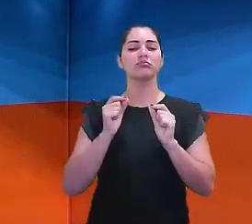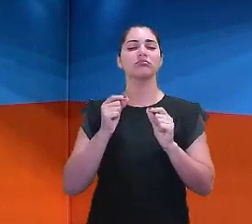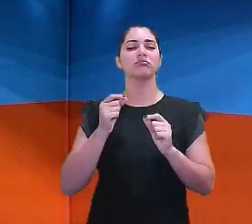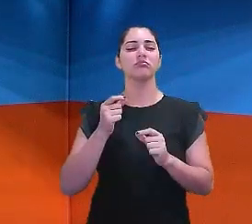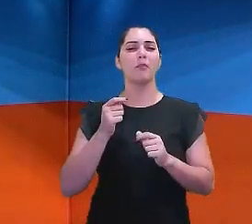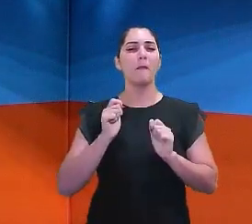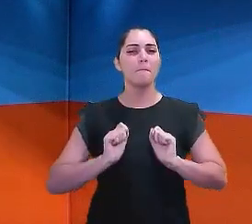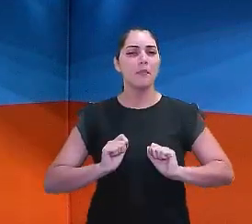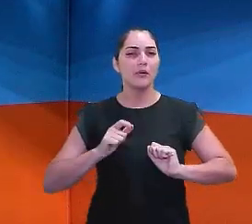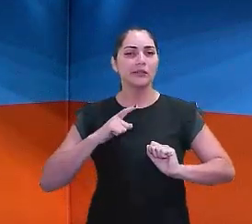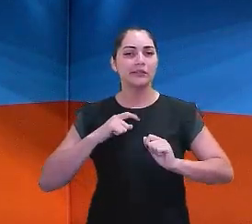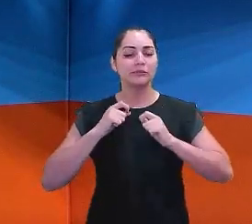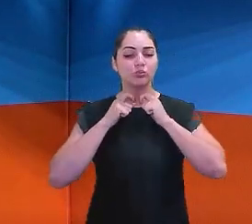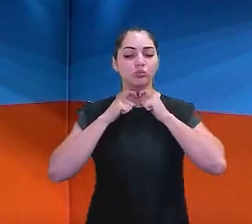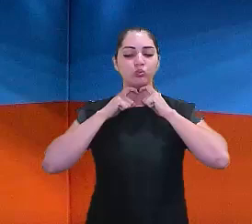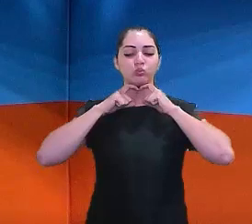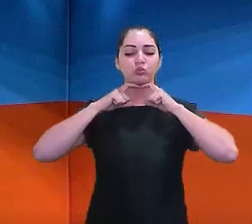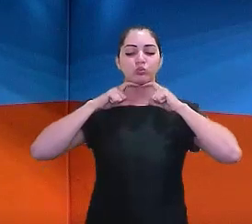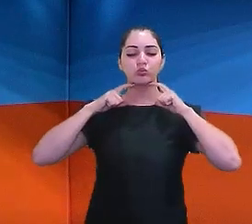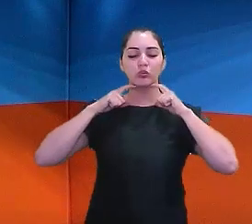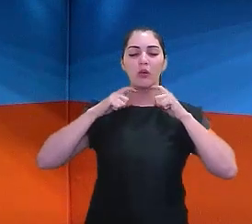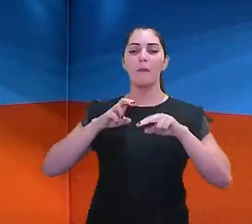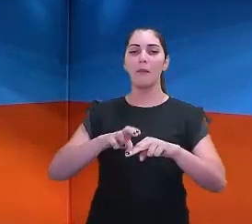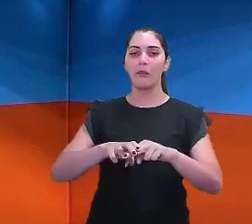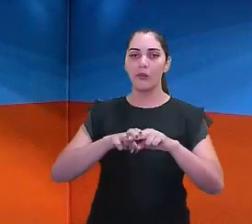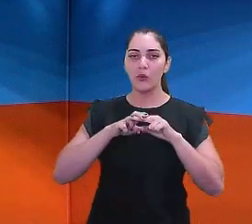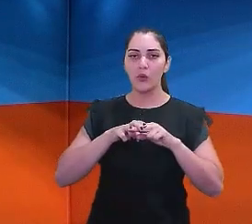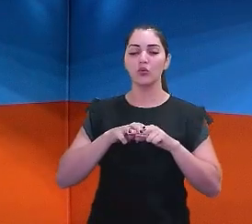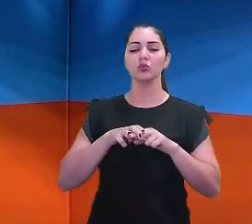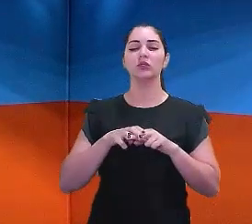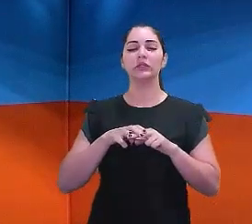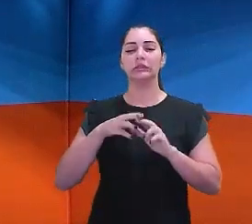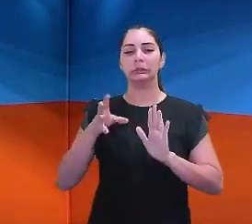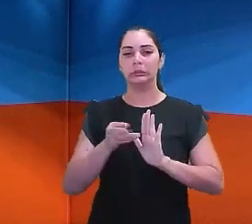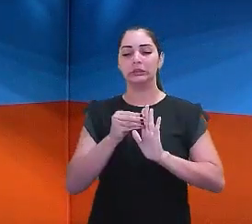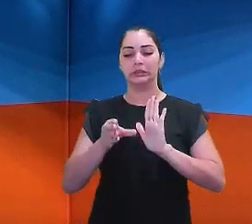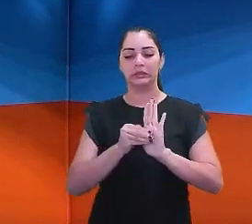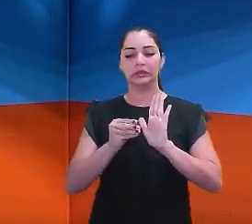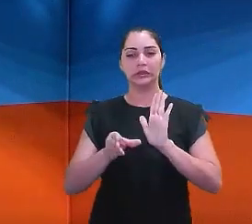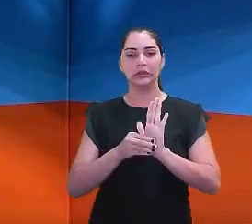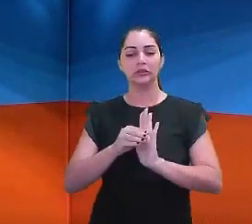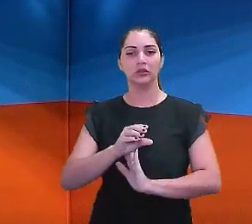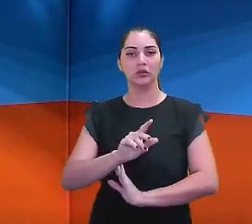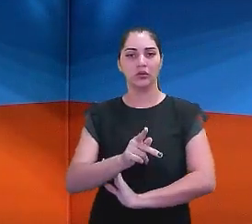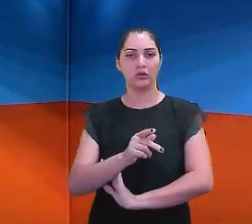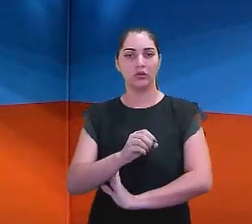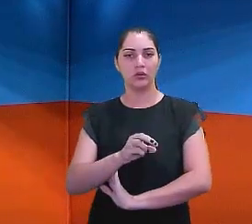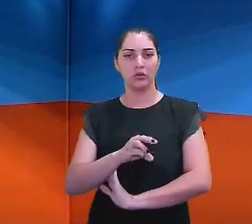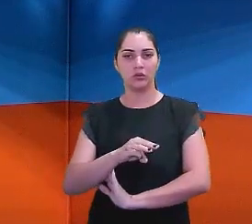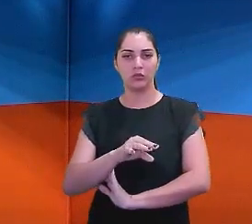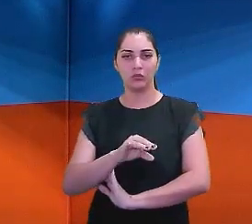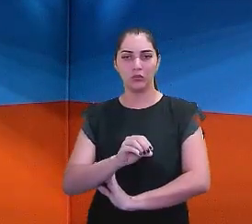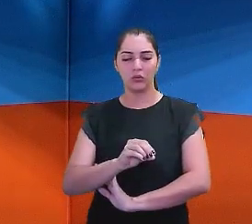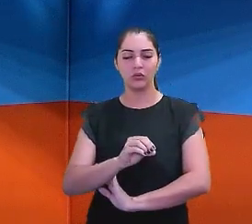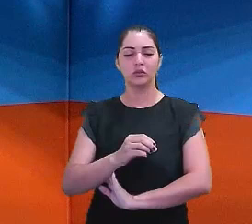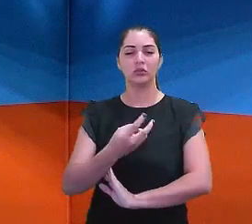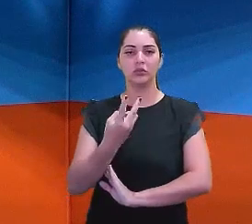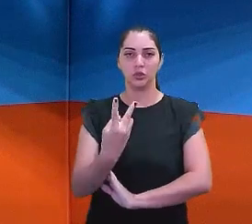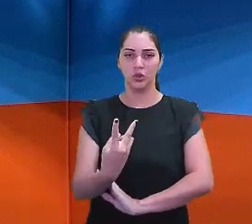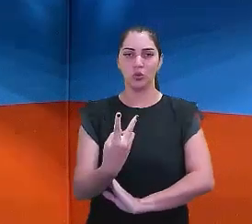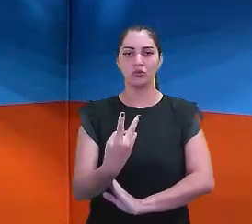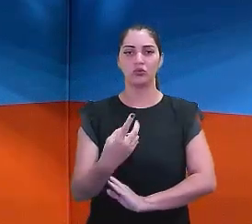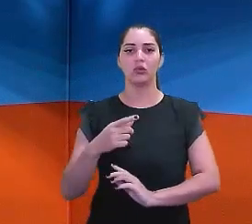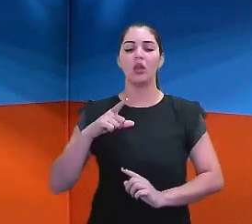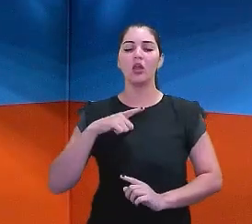possível hiperplasia devido ao excesso, possivelmente, dos hormônios, que são dois hormônios especificamente que eu acho que é importante falar, que